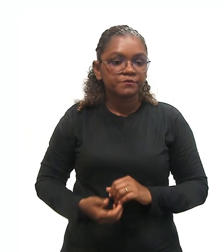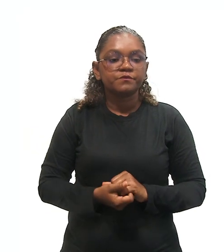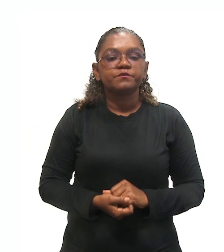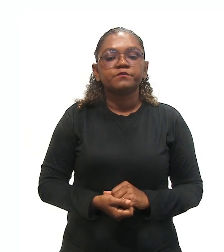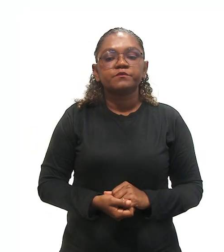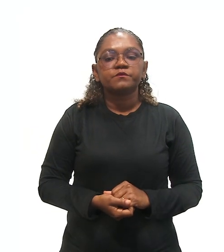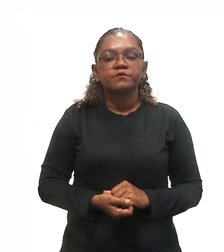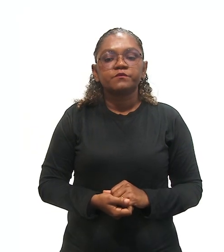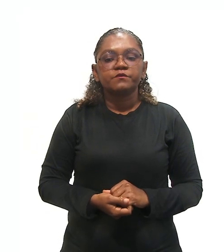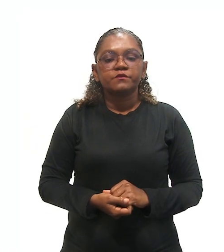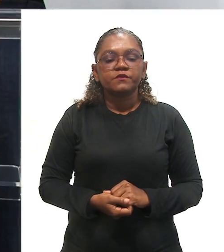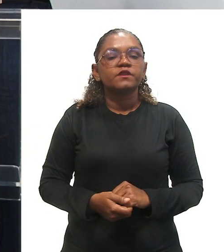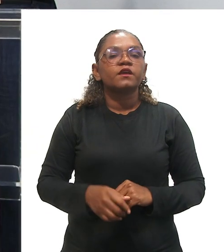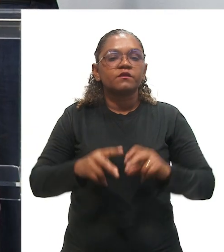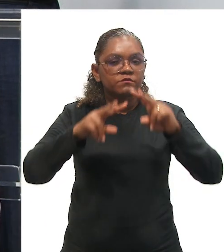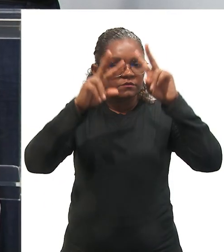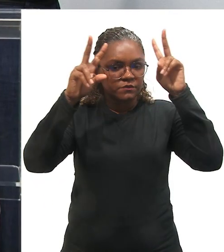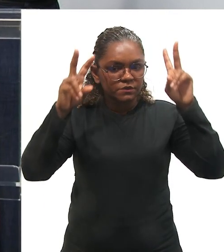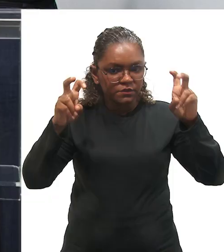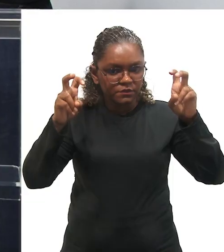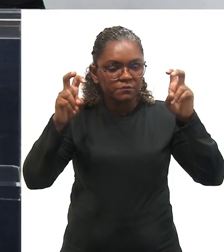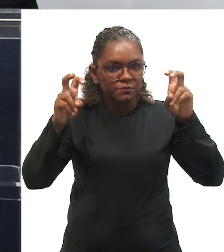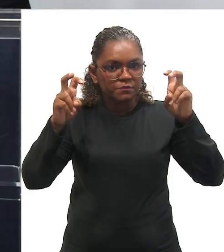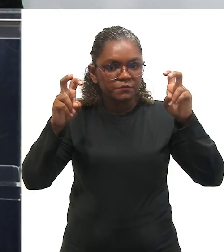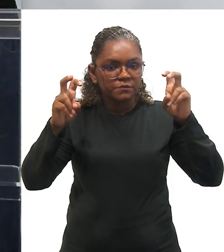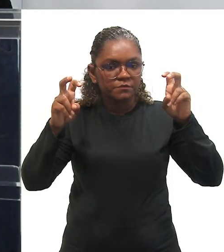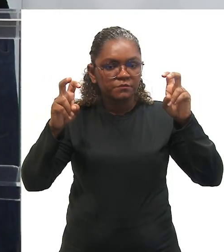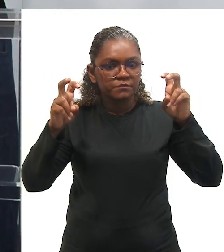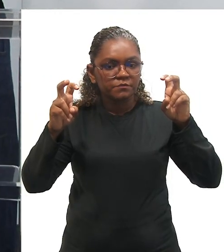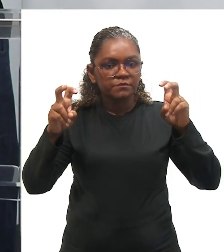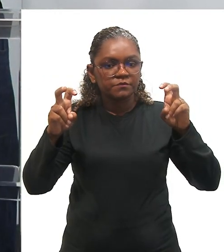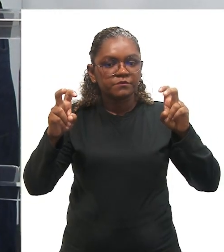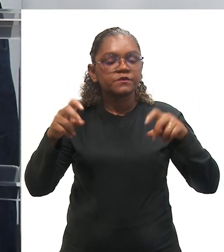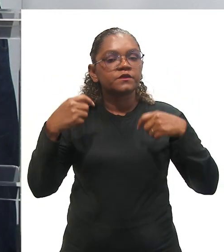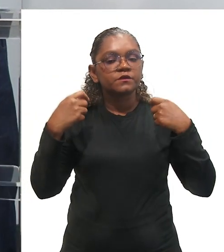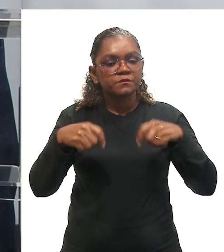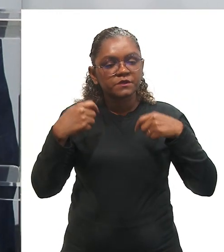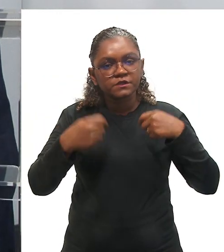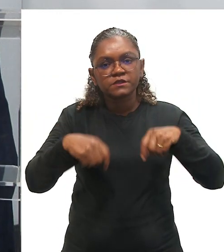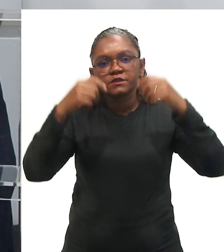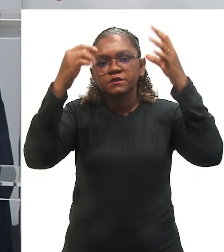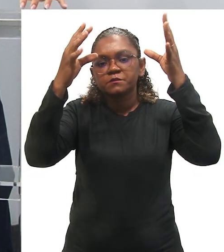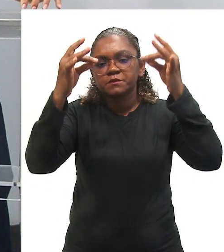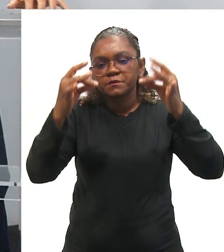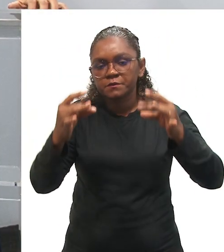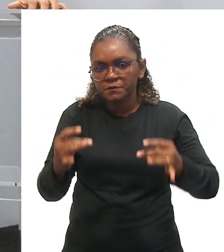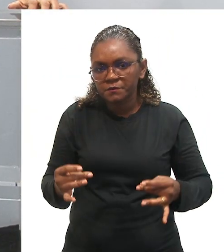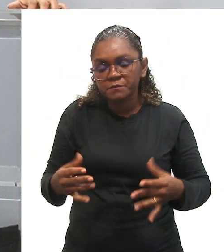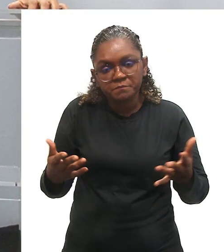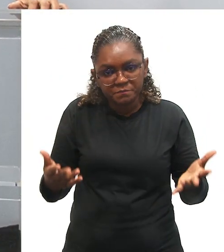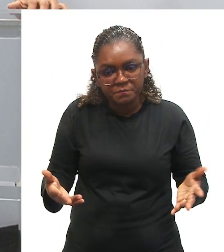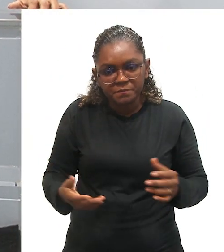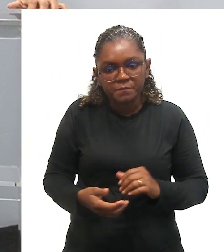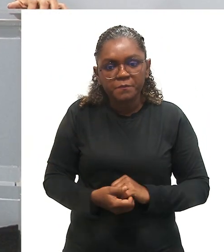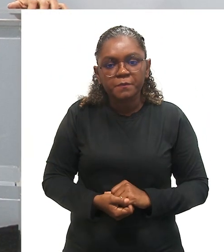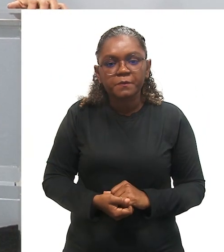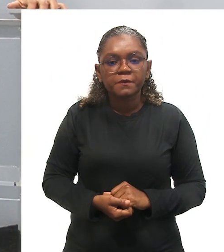controles. É um tema, é algo que tem que massificar.